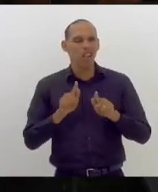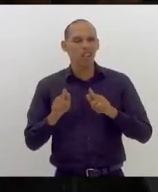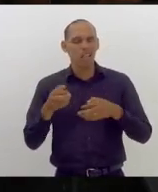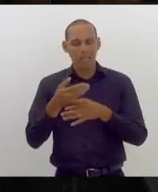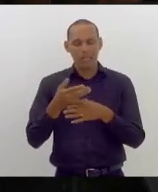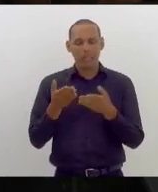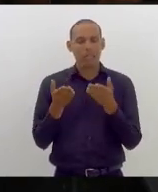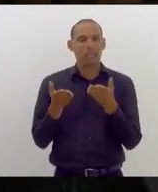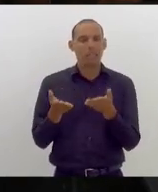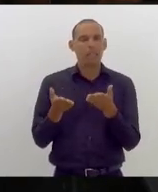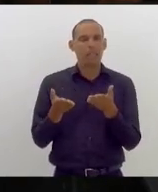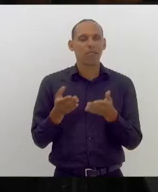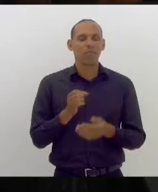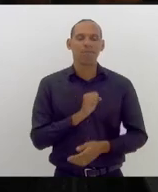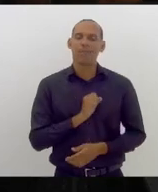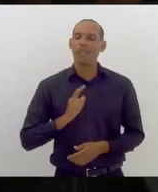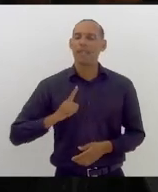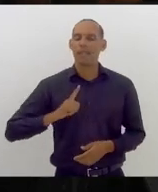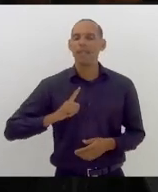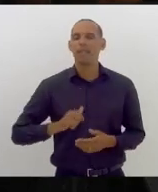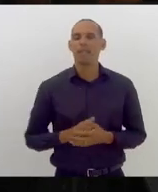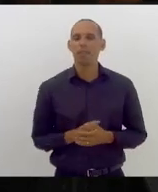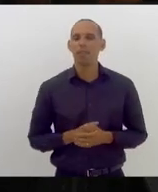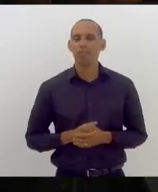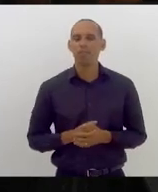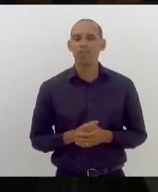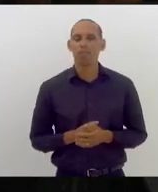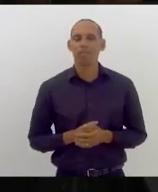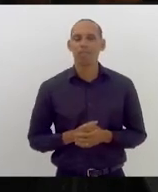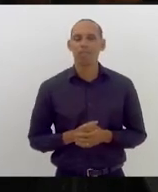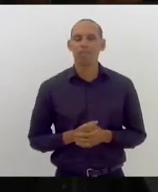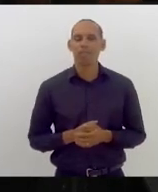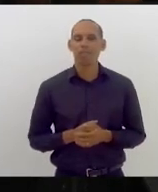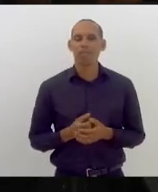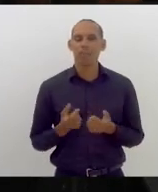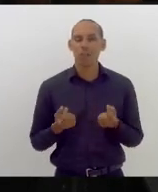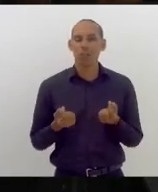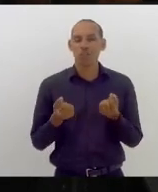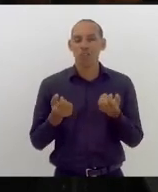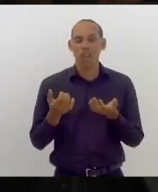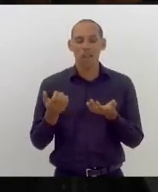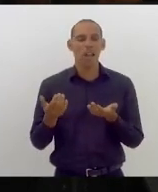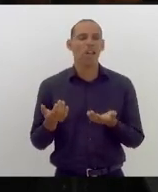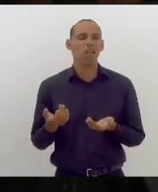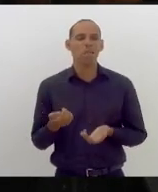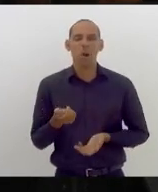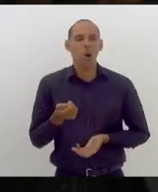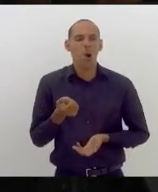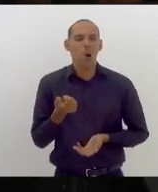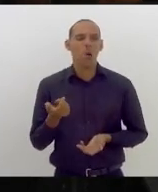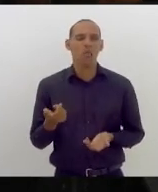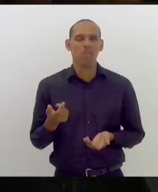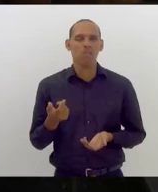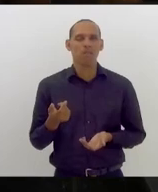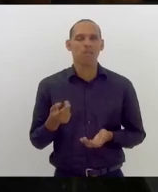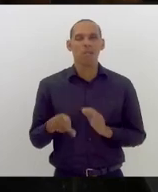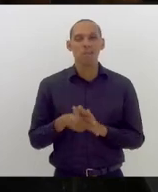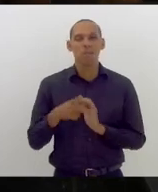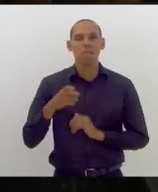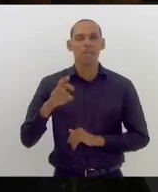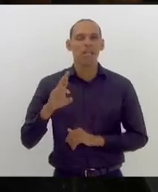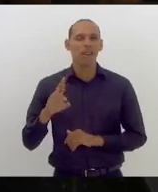cidade como é a cidade de São Gonçalo, que tem uma das menores receitas per capita do nosso